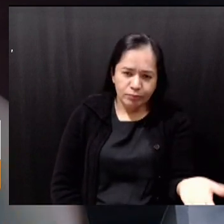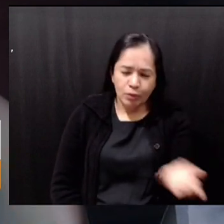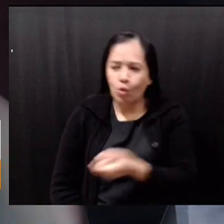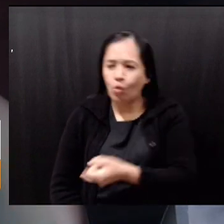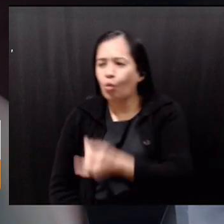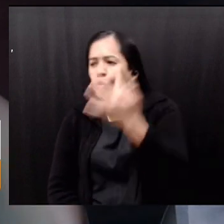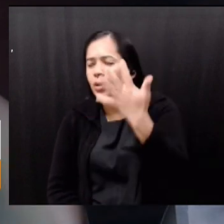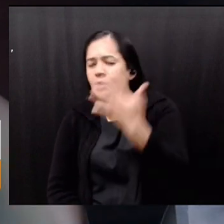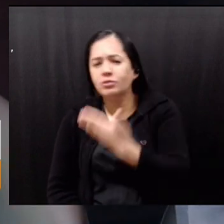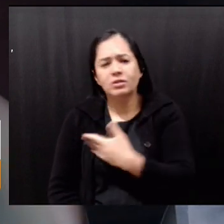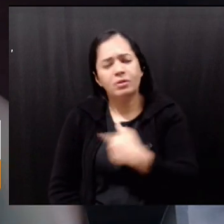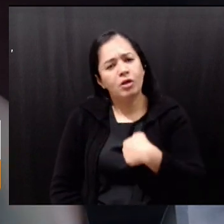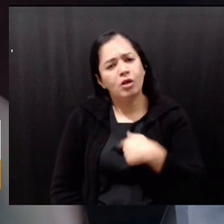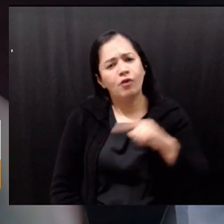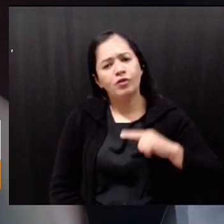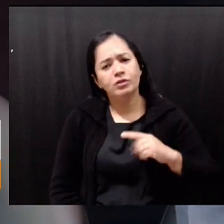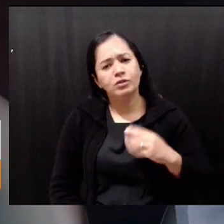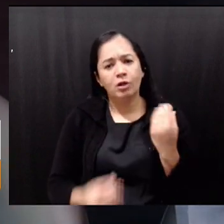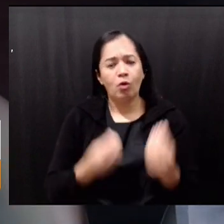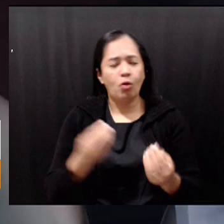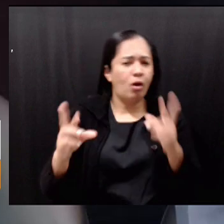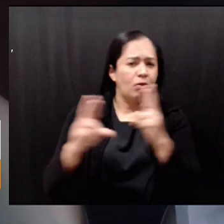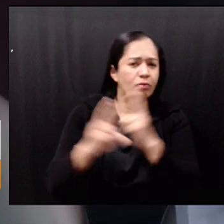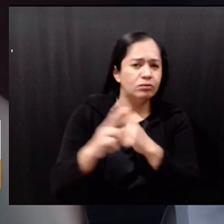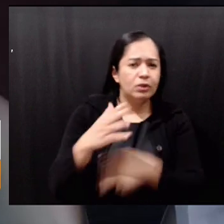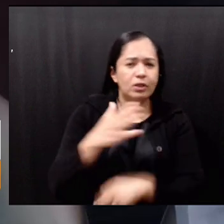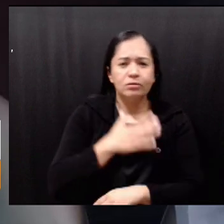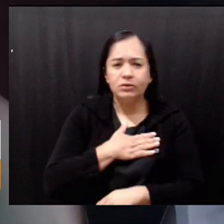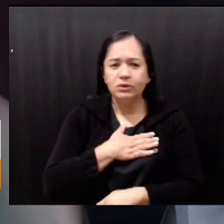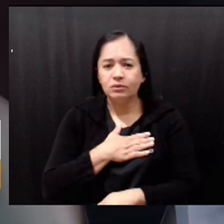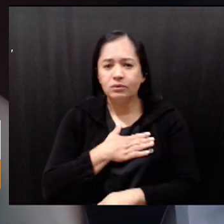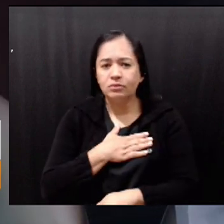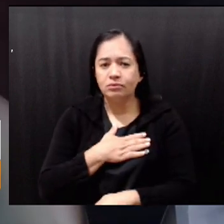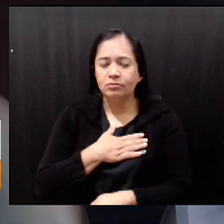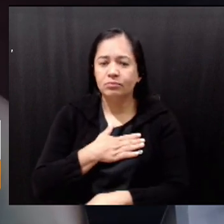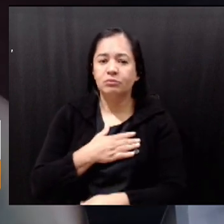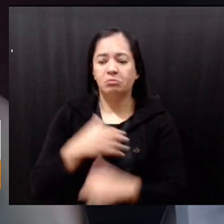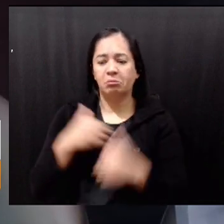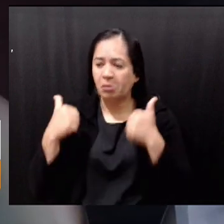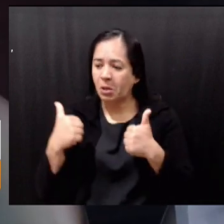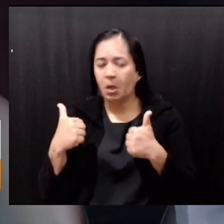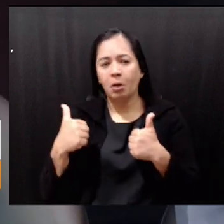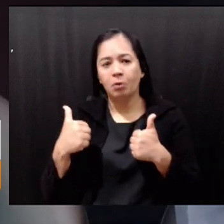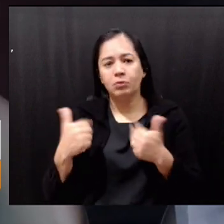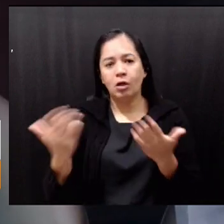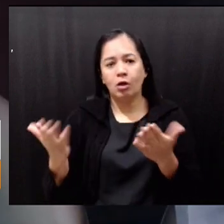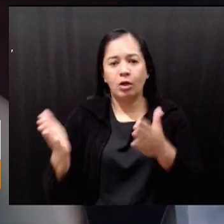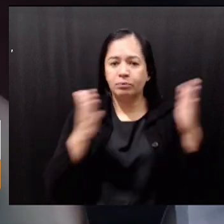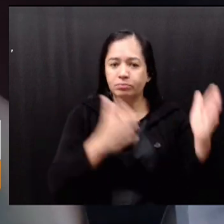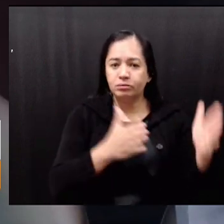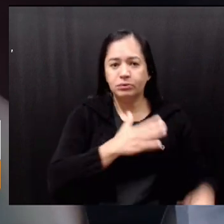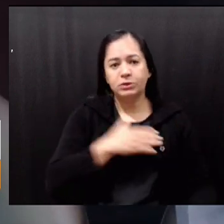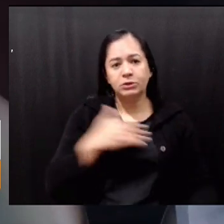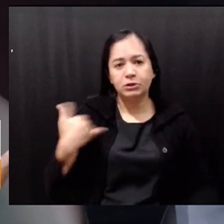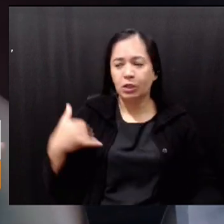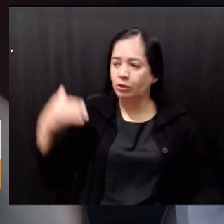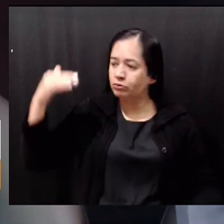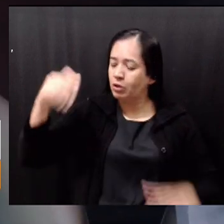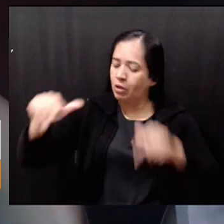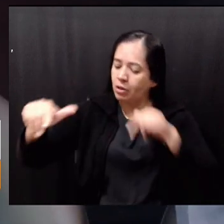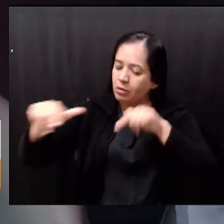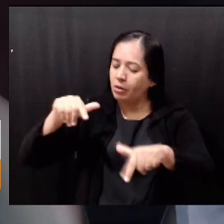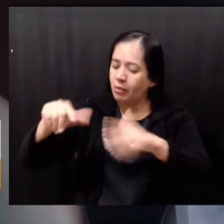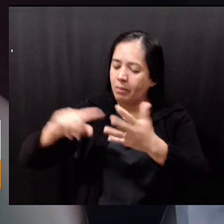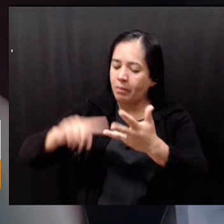ser minha relação? Os meus relacionamentos, né? Então, beleza, passei a parte da minha idade adulta, trabalhando o tempo todo, construí aí um